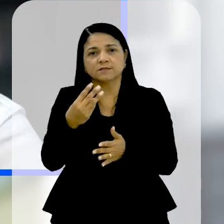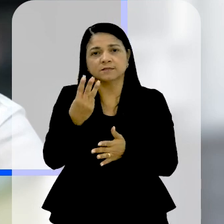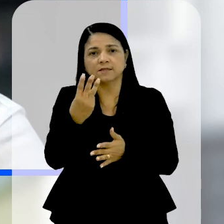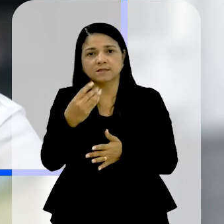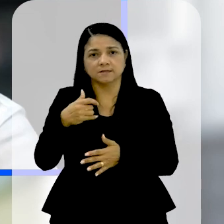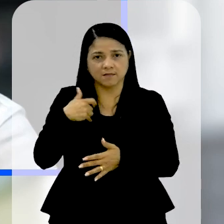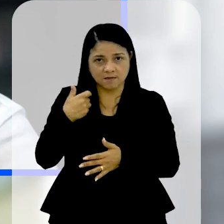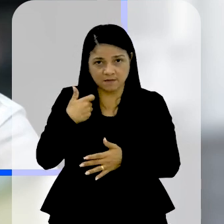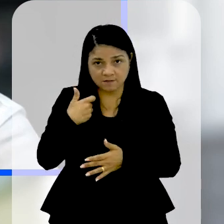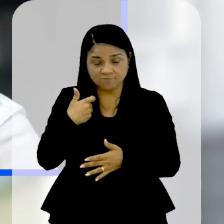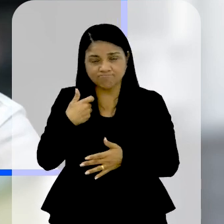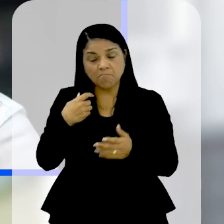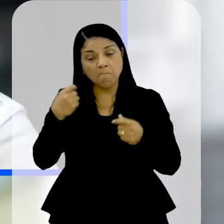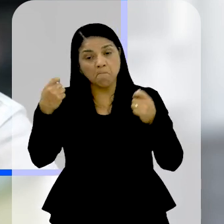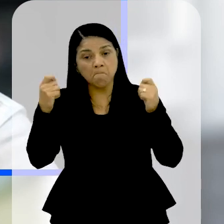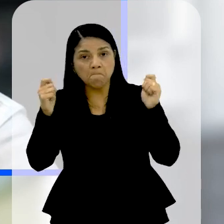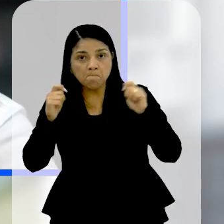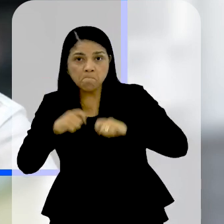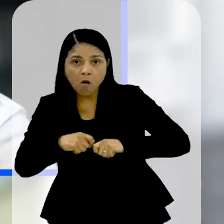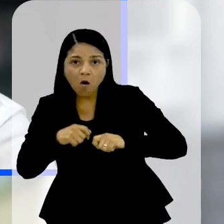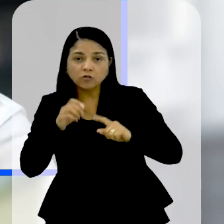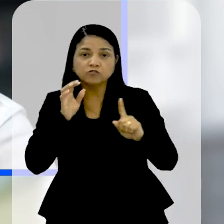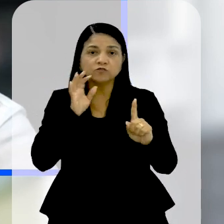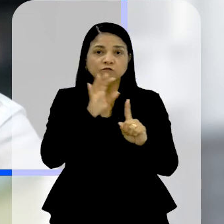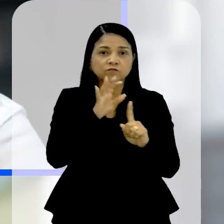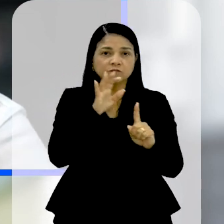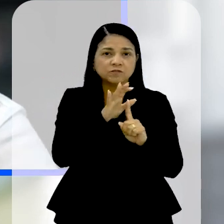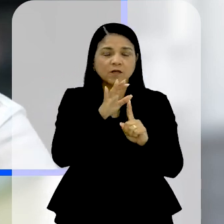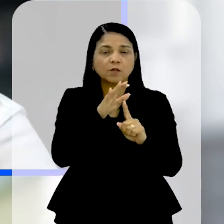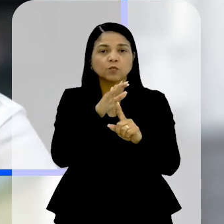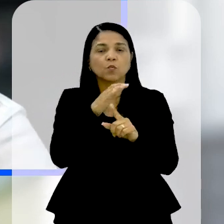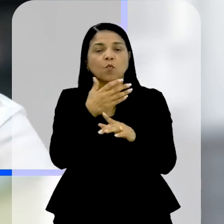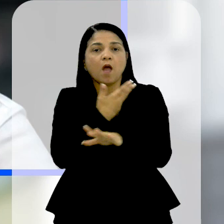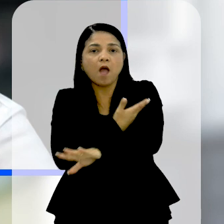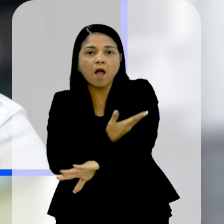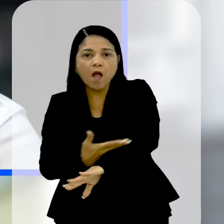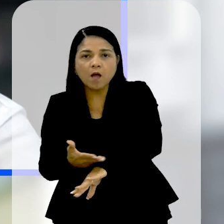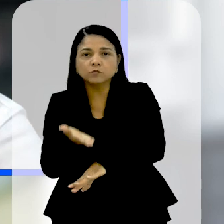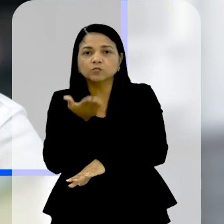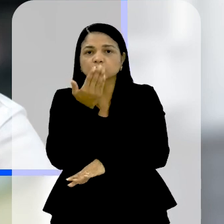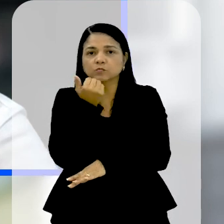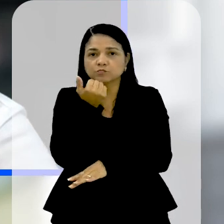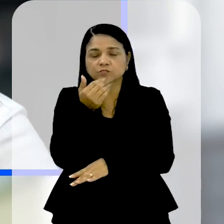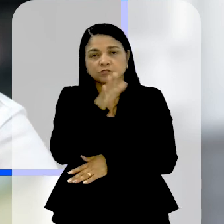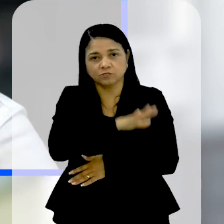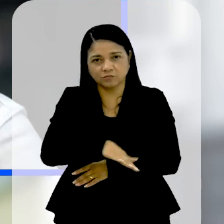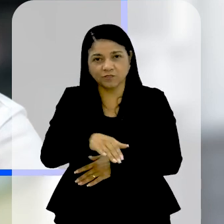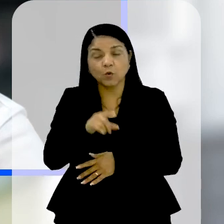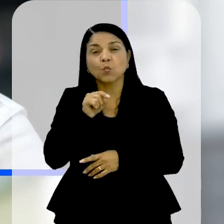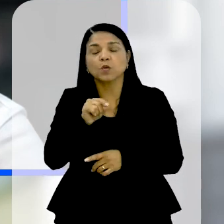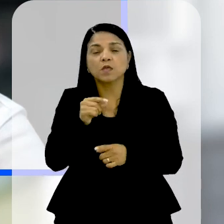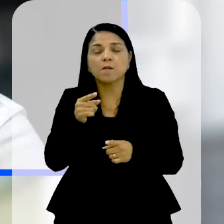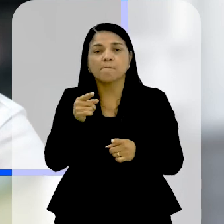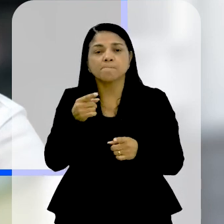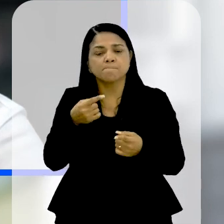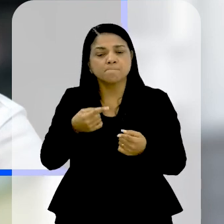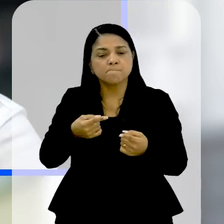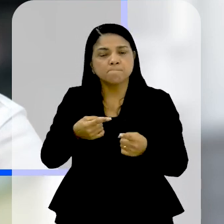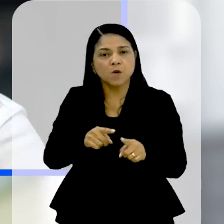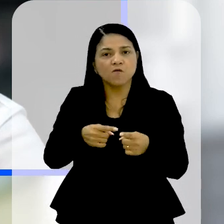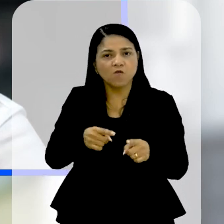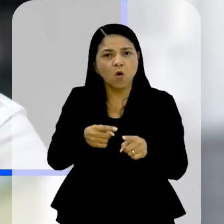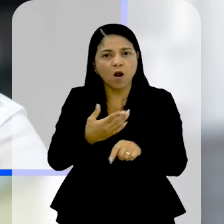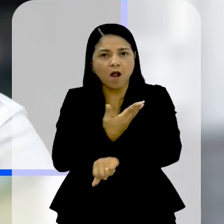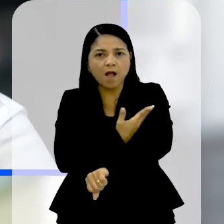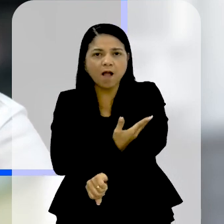3 anos de idade, pode influenciar nos hábitos alimentares dessas crianças. O que elas provocam, por